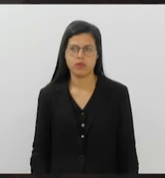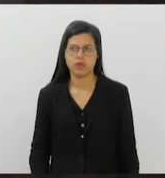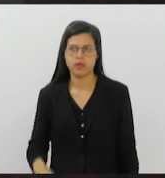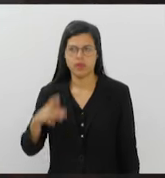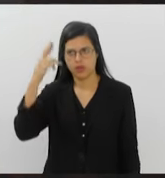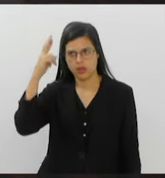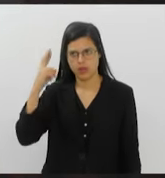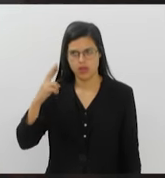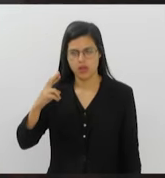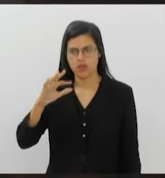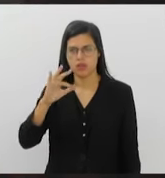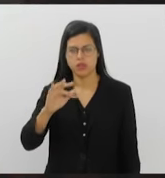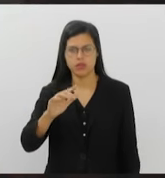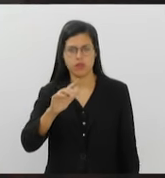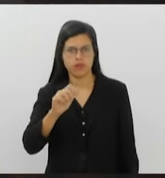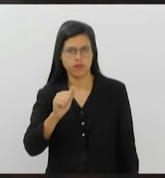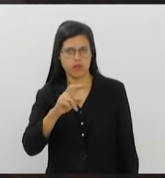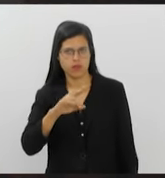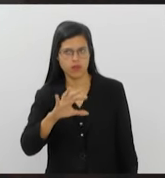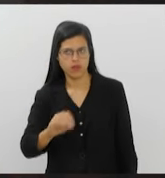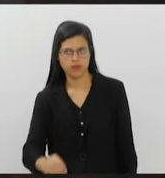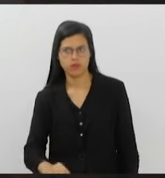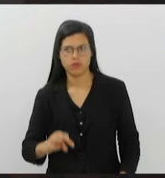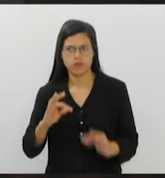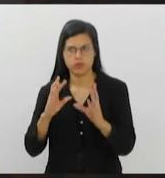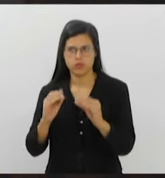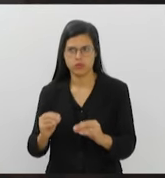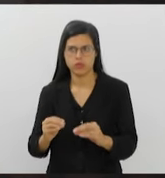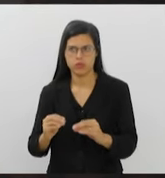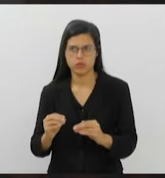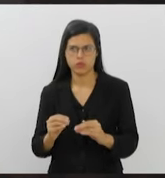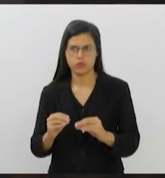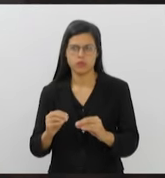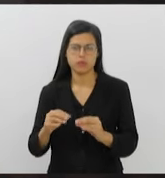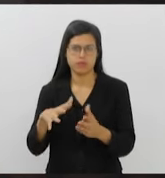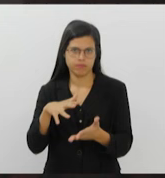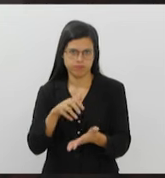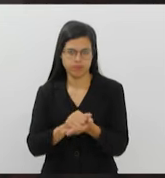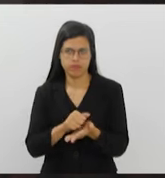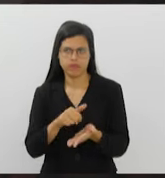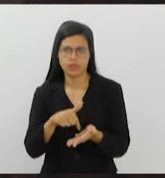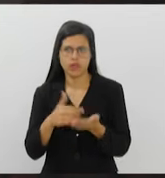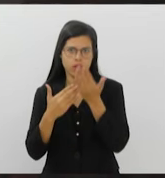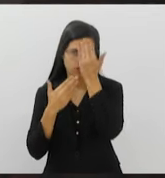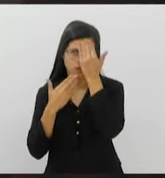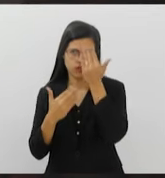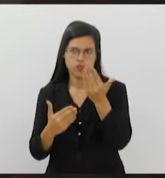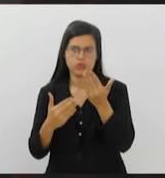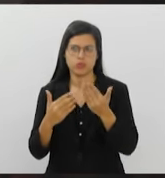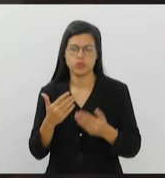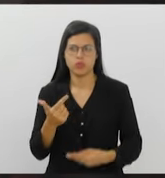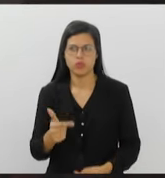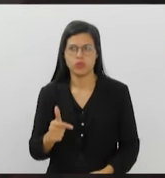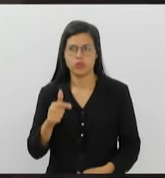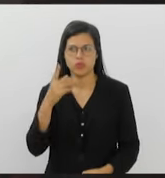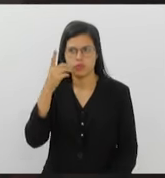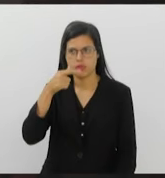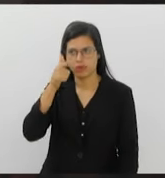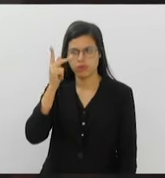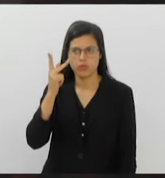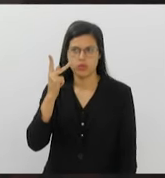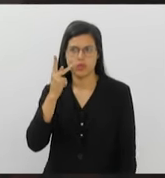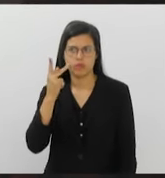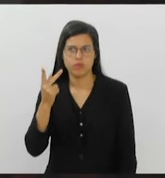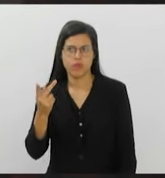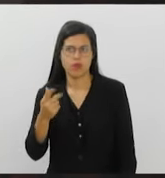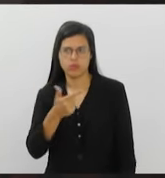Renata, Flávio Serafini. Todo mundo devidamente consignado aqui. Agradeço mais uma vez, deputado Luiz Paulo, e os demais